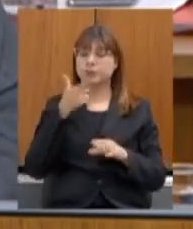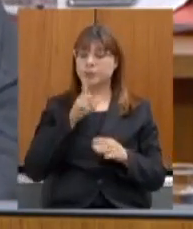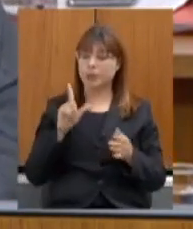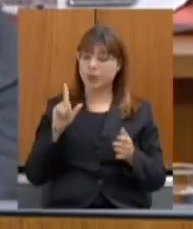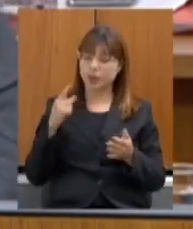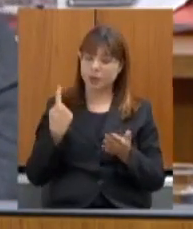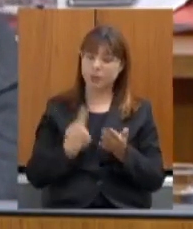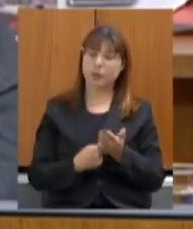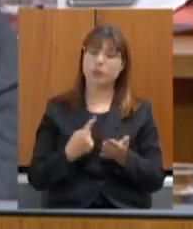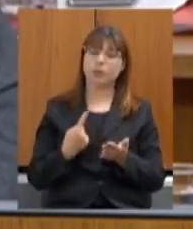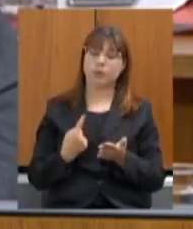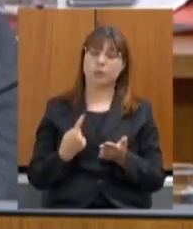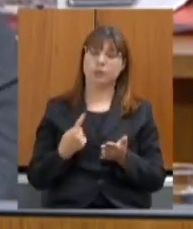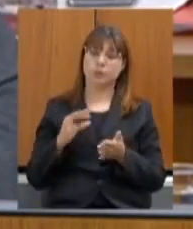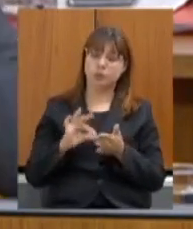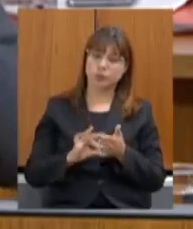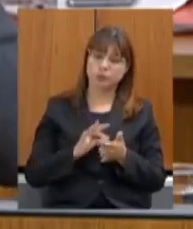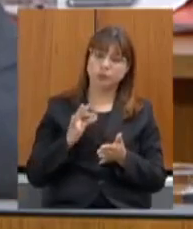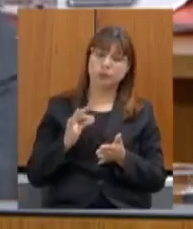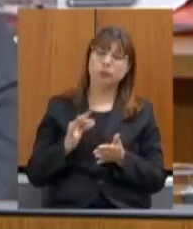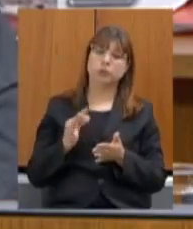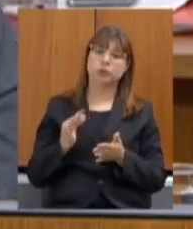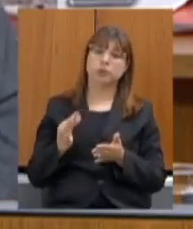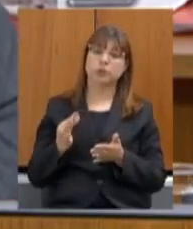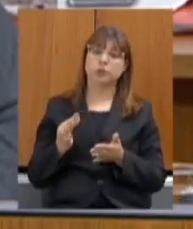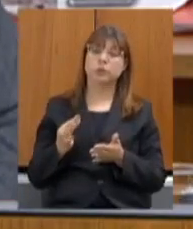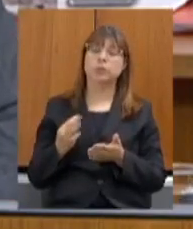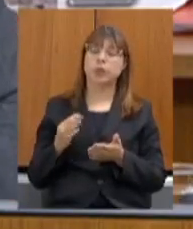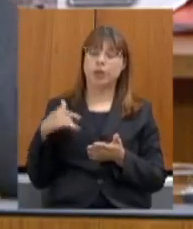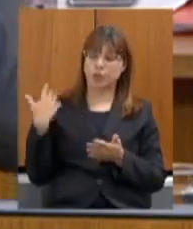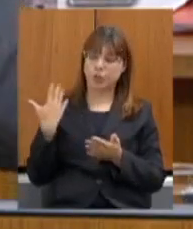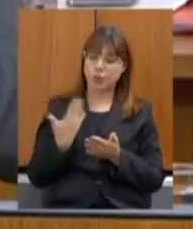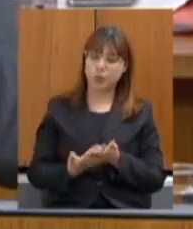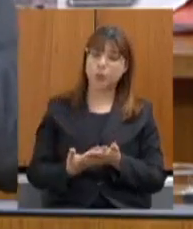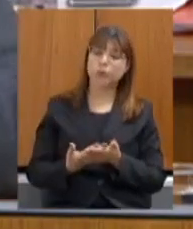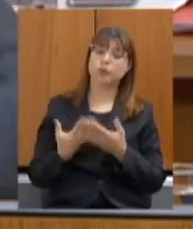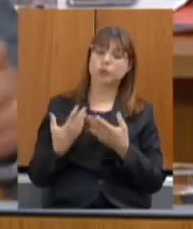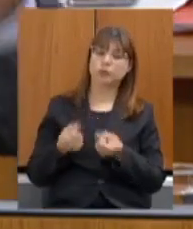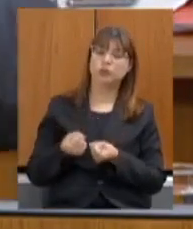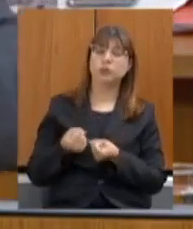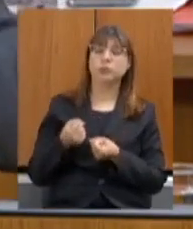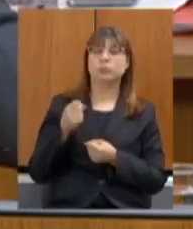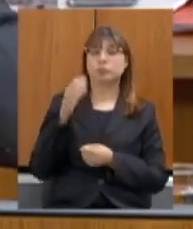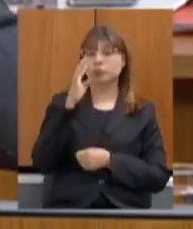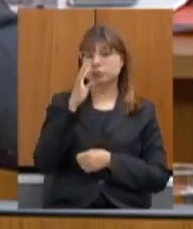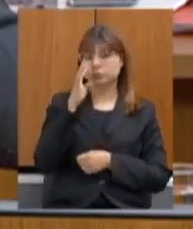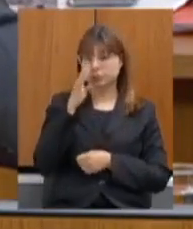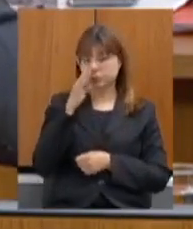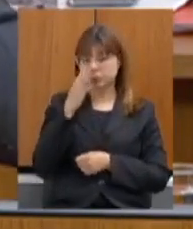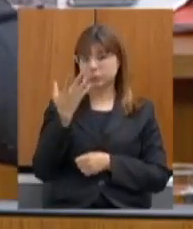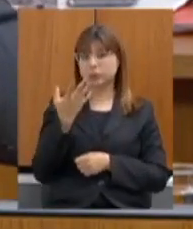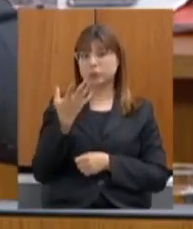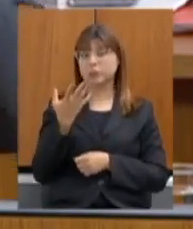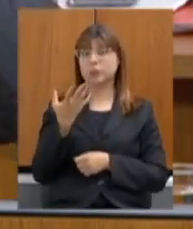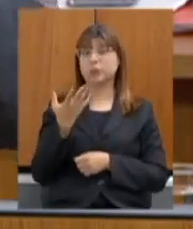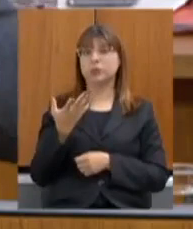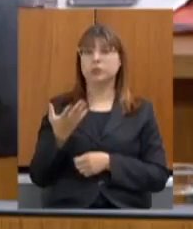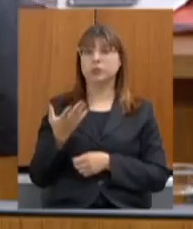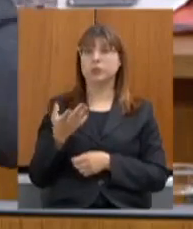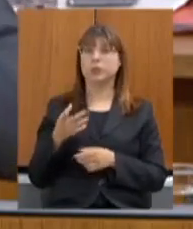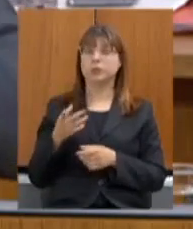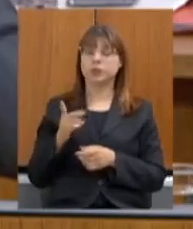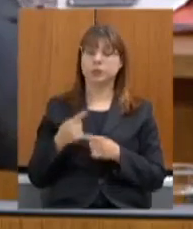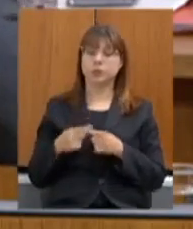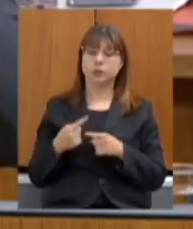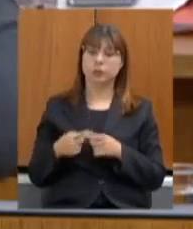do qual, sem dúvida alguma, até hoje tem sido elogiado, respeitado e cumprido. Tenho viajado